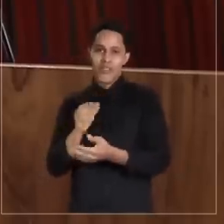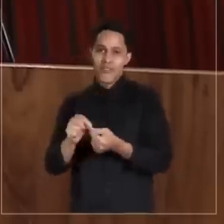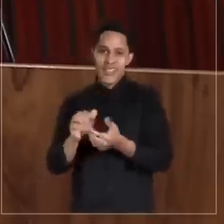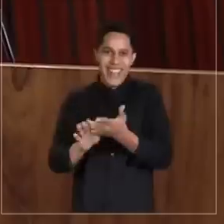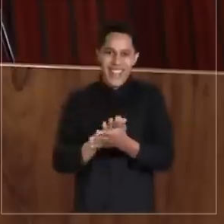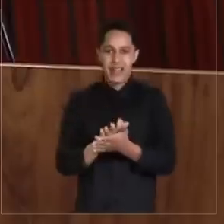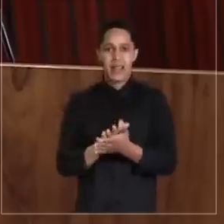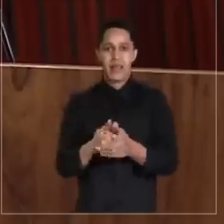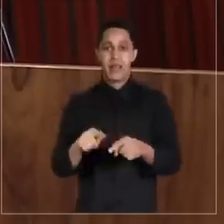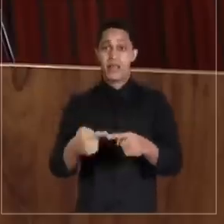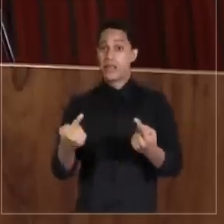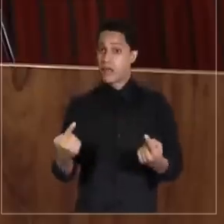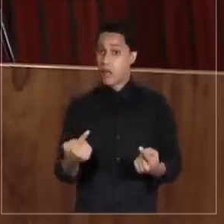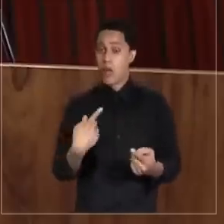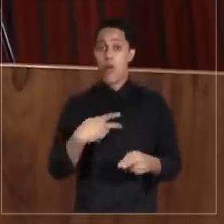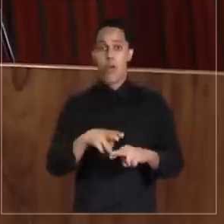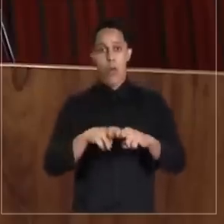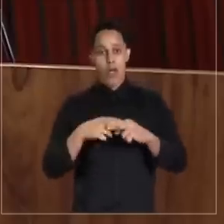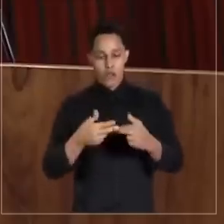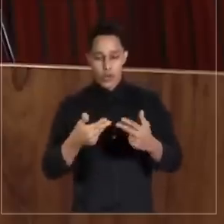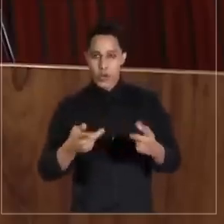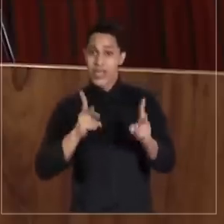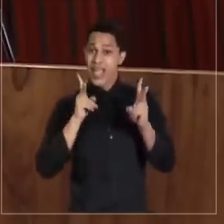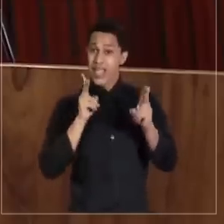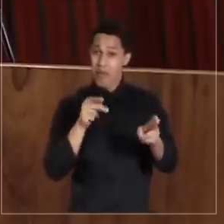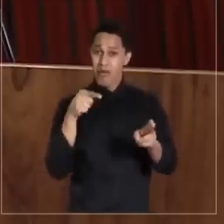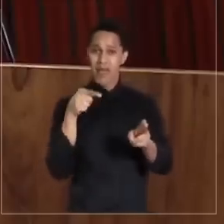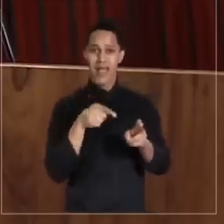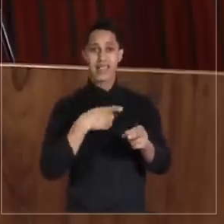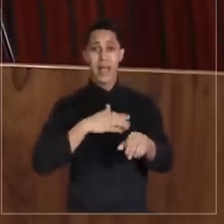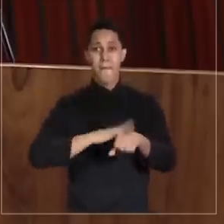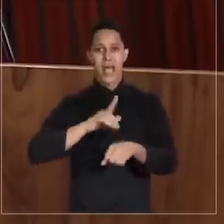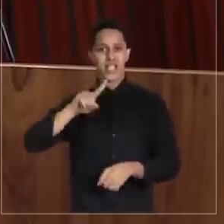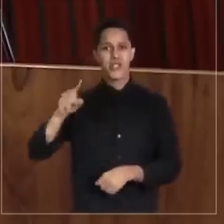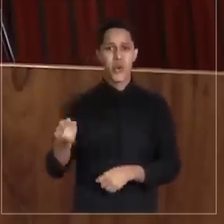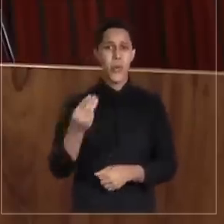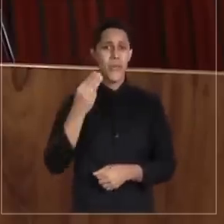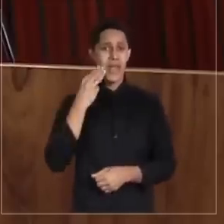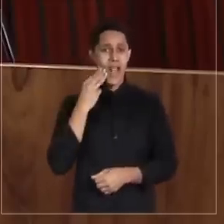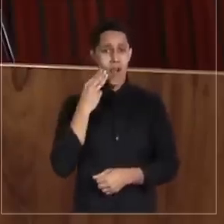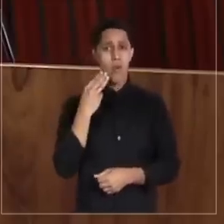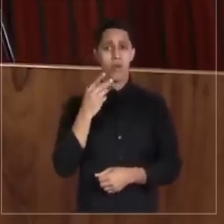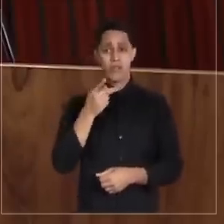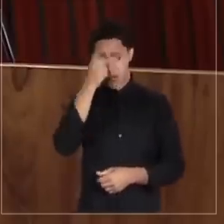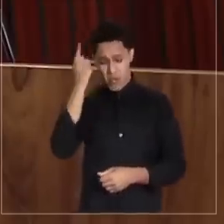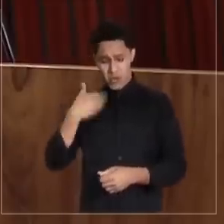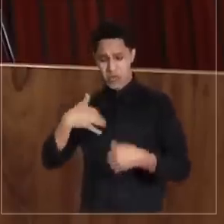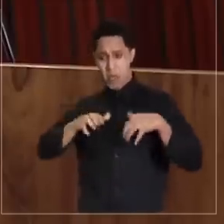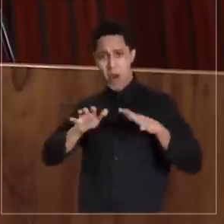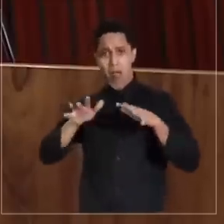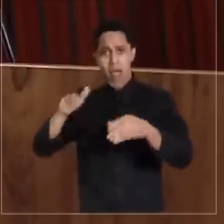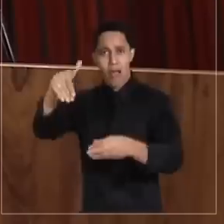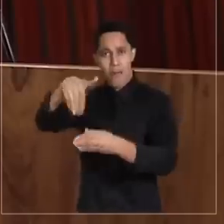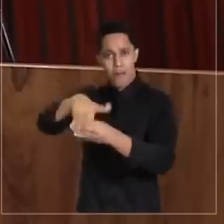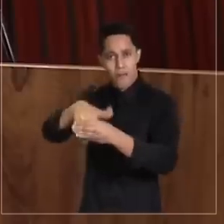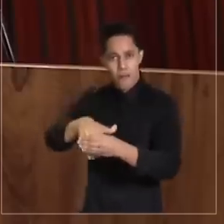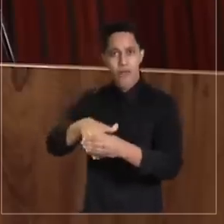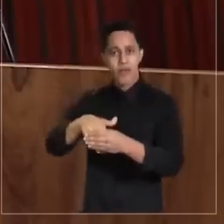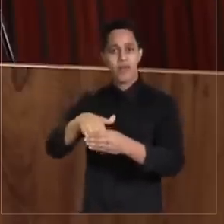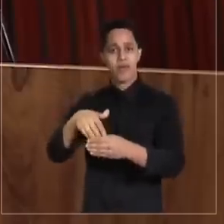Por causa de coisas como essa, é que mais de 1,5 milhão de eleitores brasileiros, cidadãos eleitores, porque tem